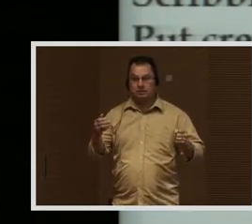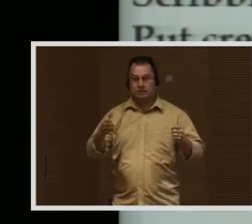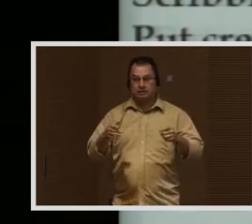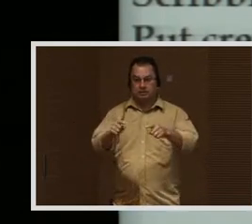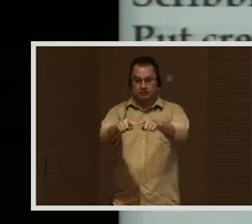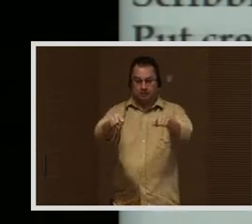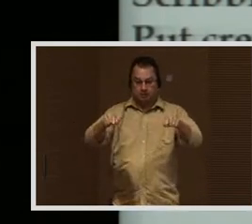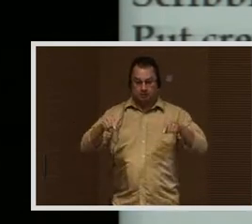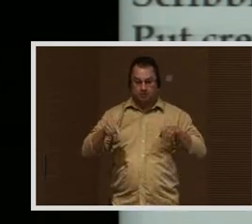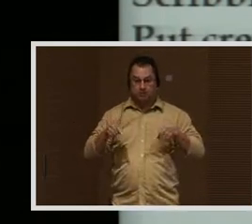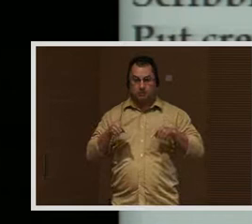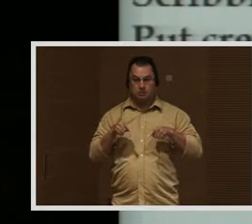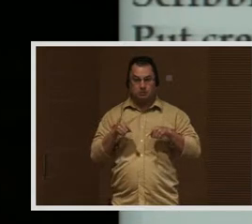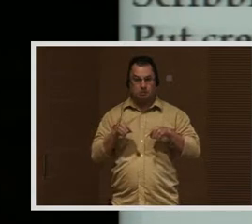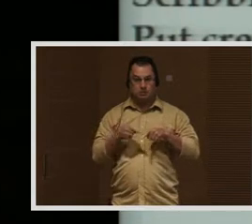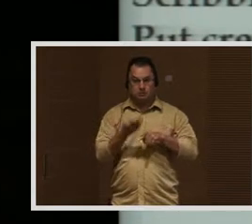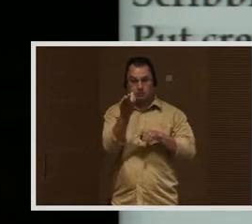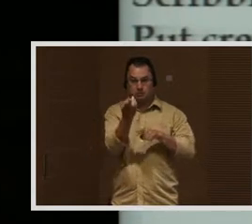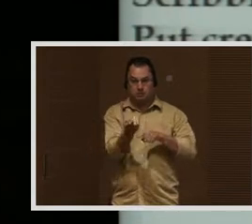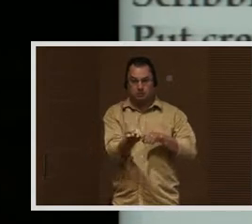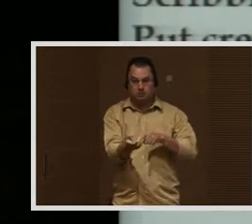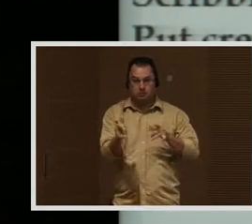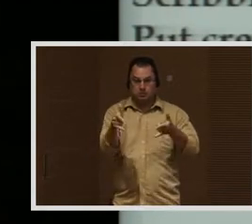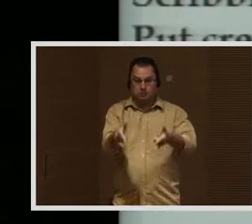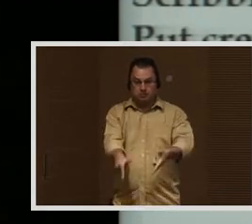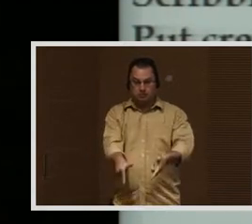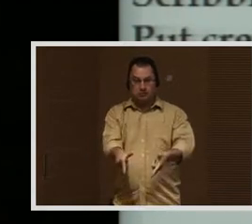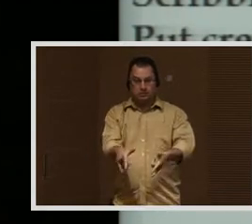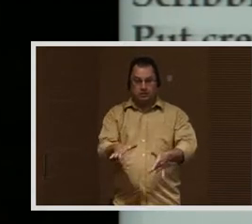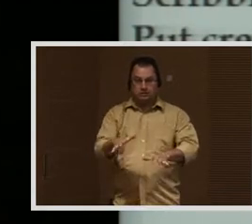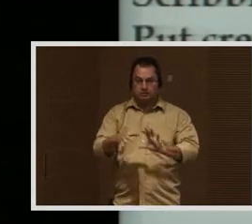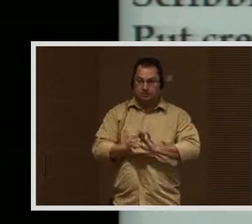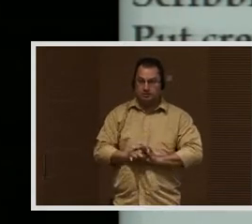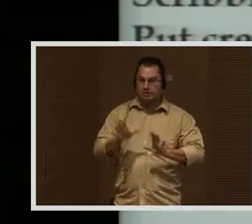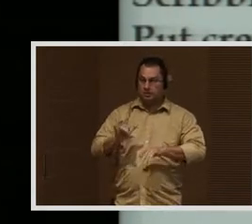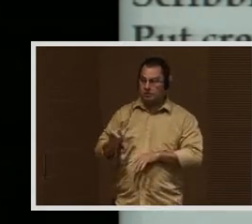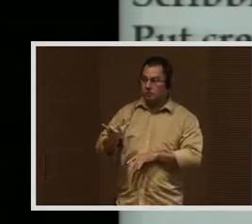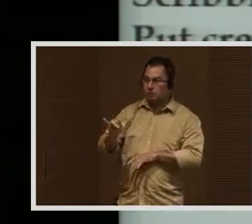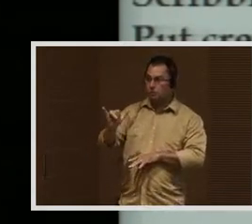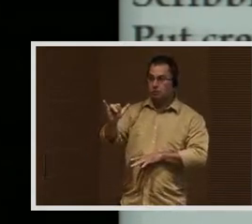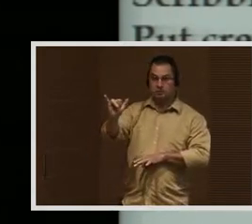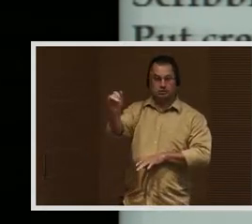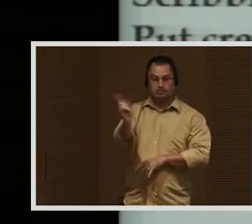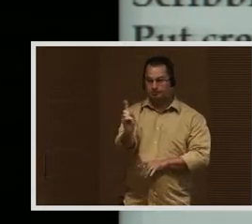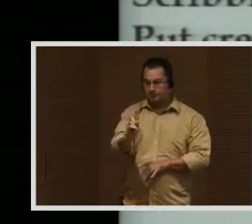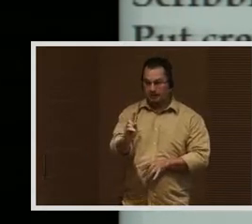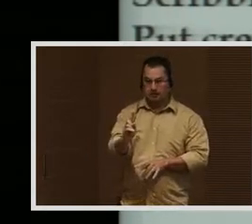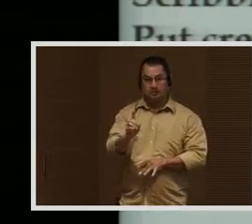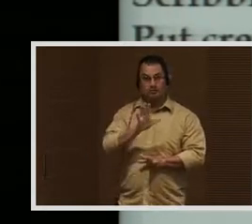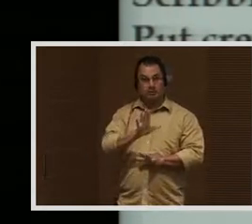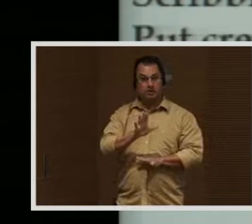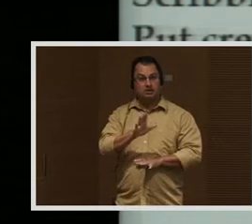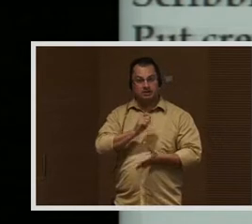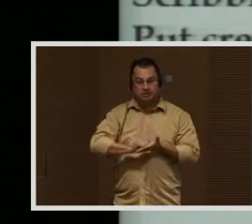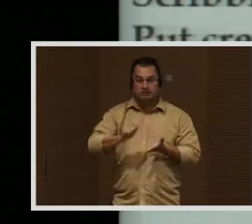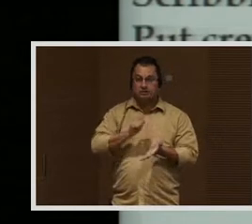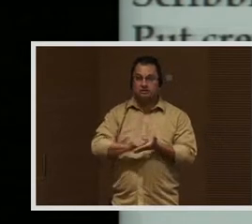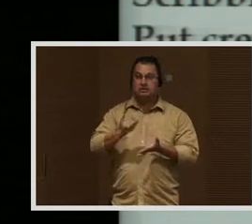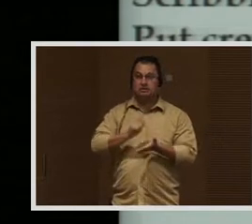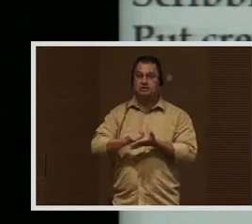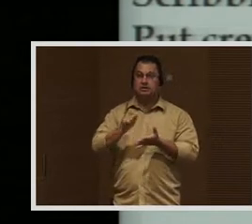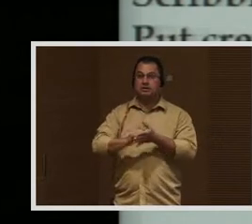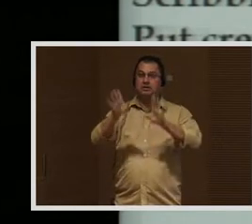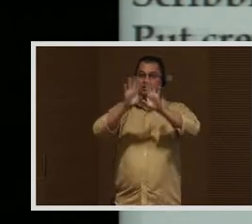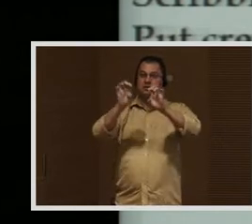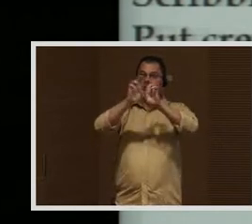caixão. Não deixem que os aviões sobrevoem, mas que escrevam nos céus, ele